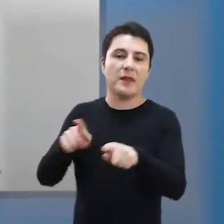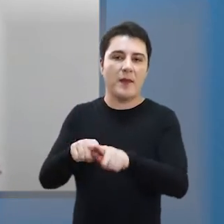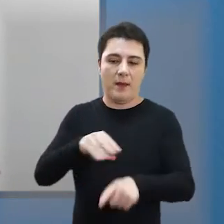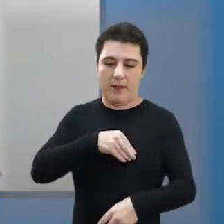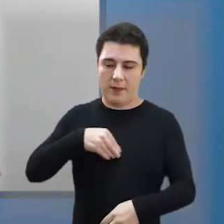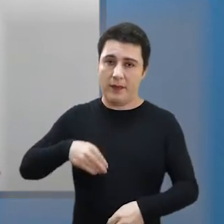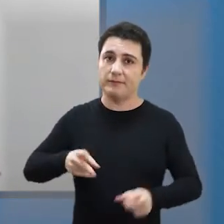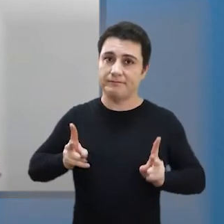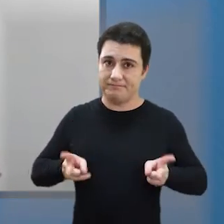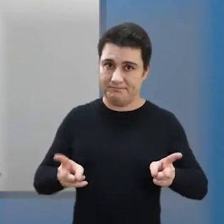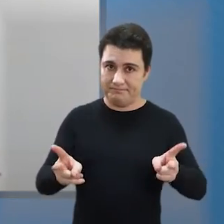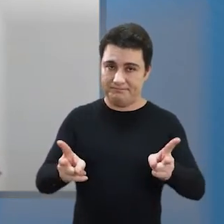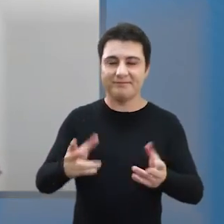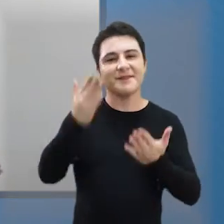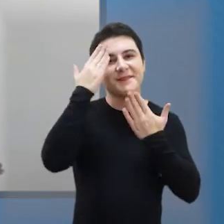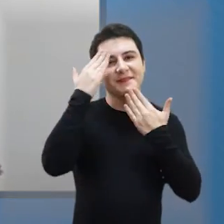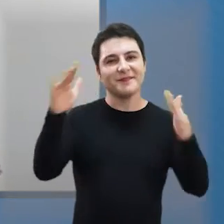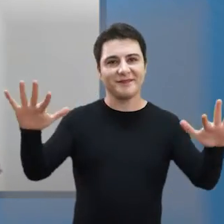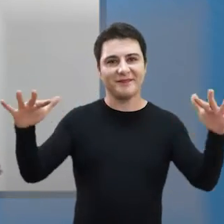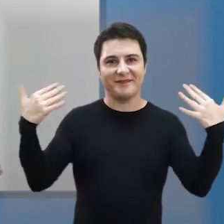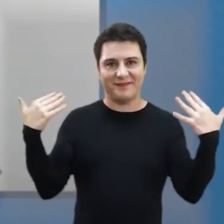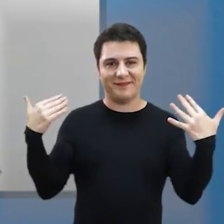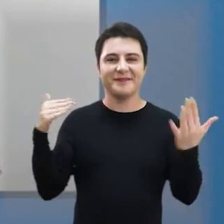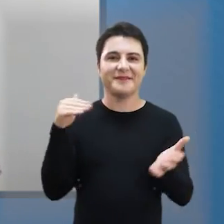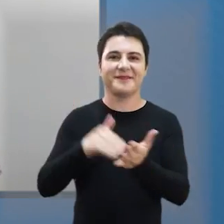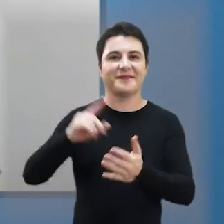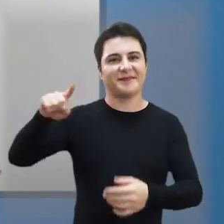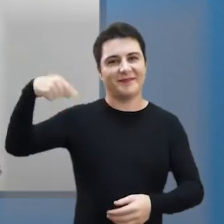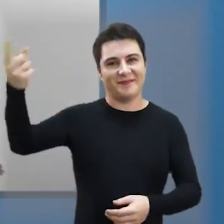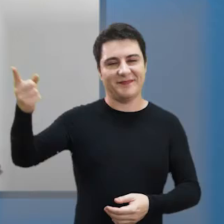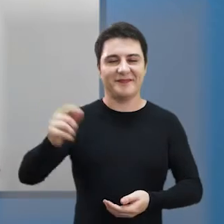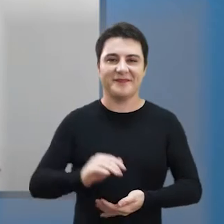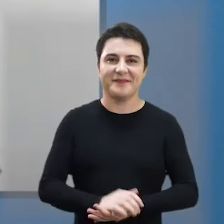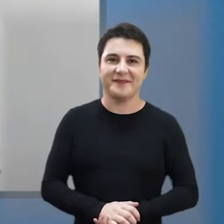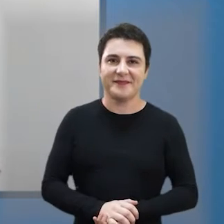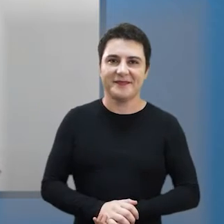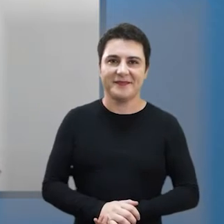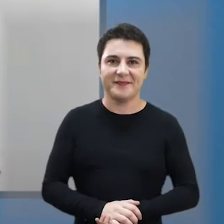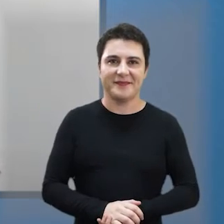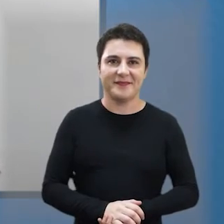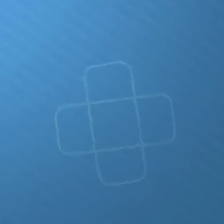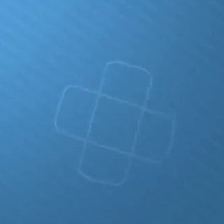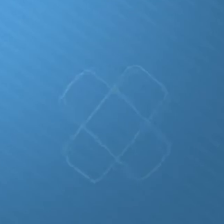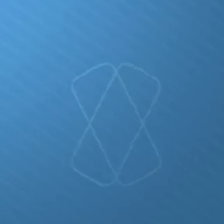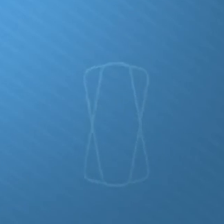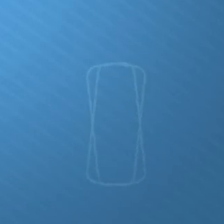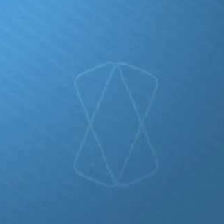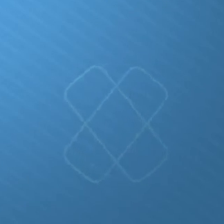seus exames de rotina em dia. Obrigada pela sua companhia e até a próxima.